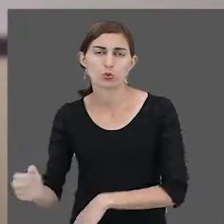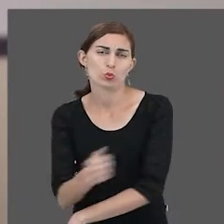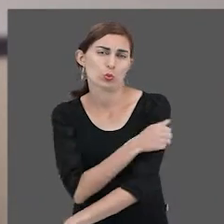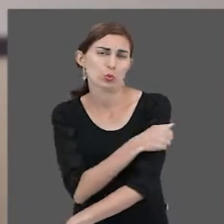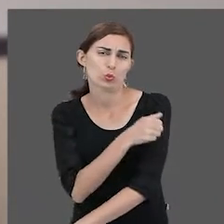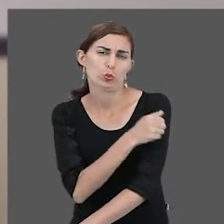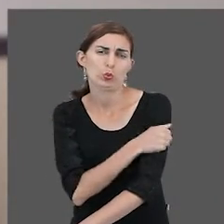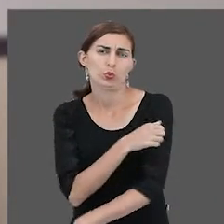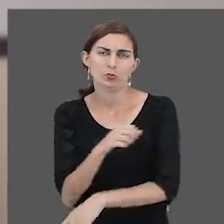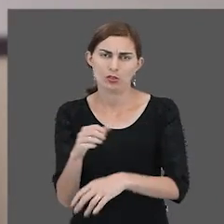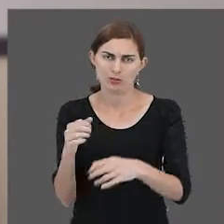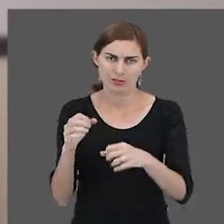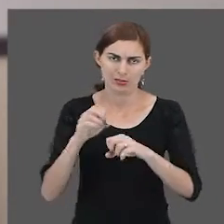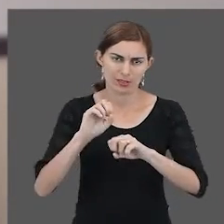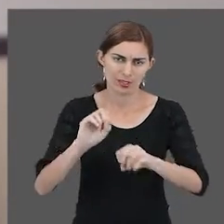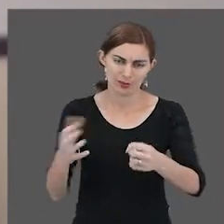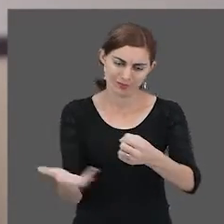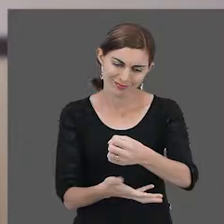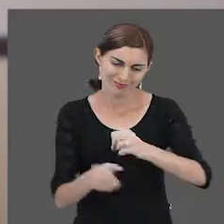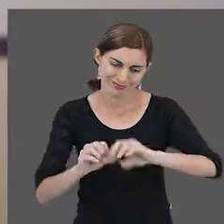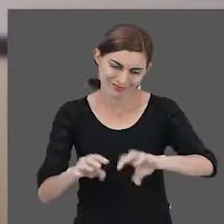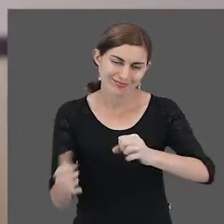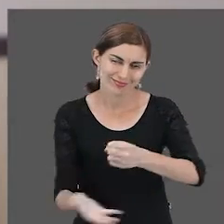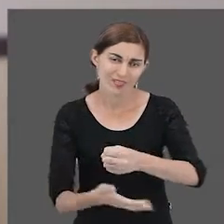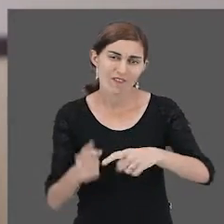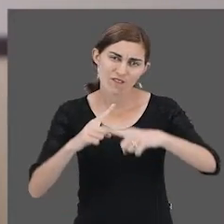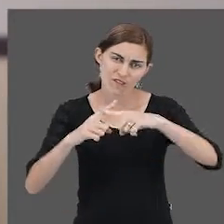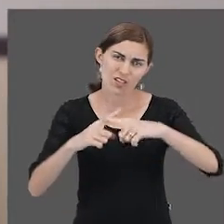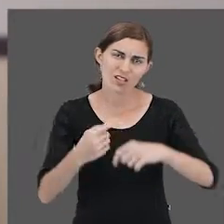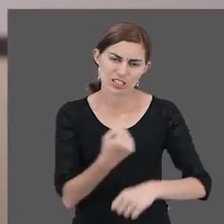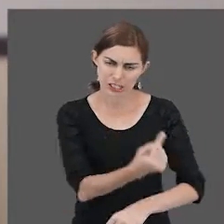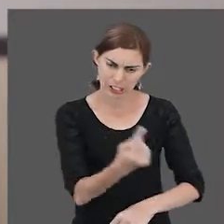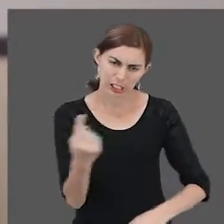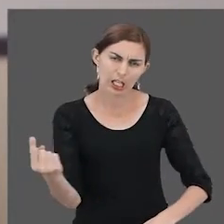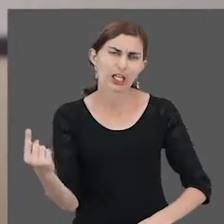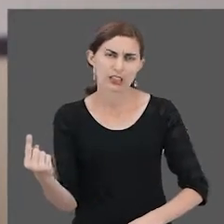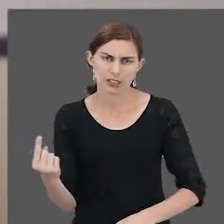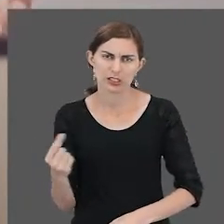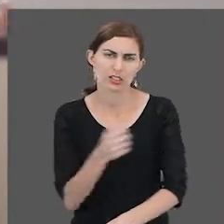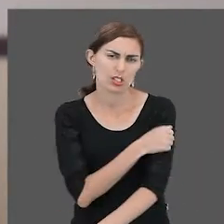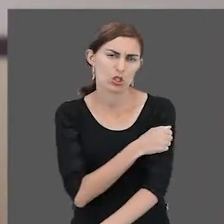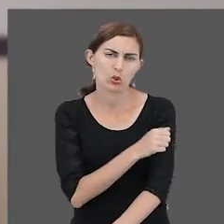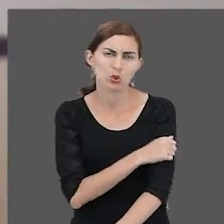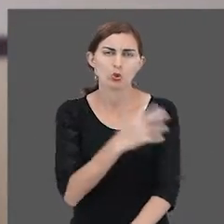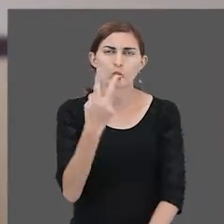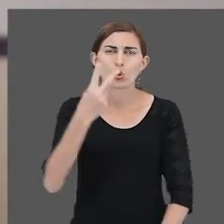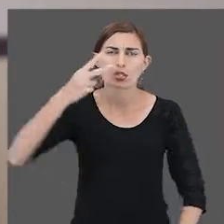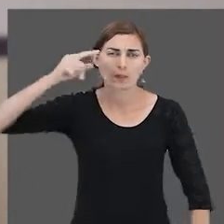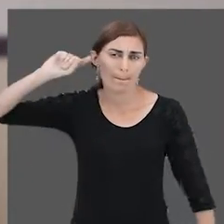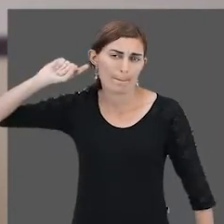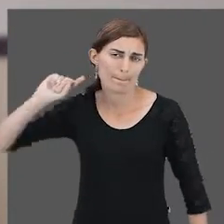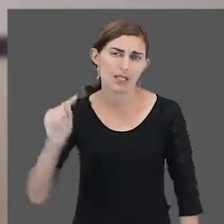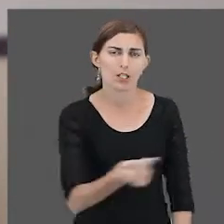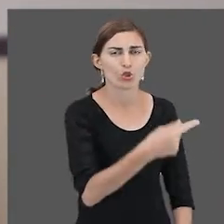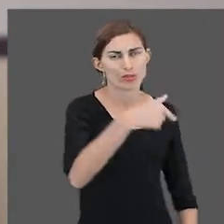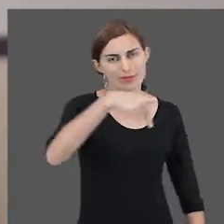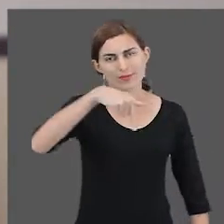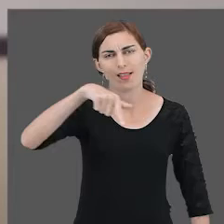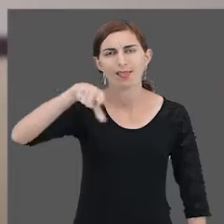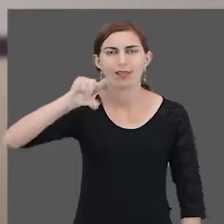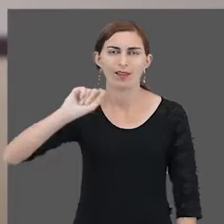número dos alunos da educação básica vezes o valor de cada aluno dá em torno de 2 bilhões e